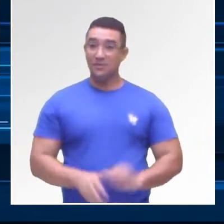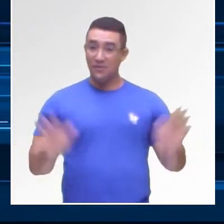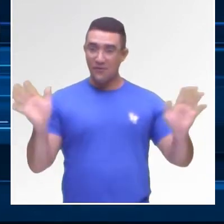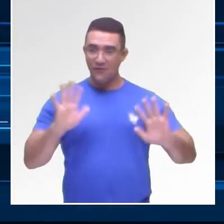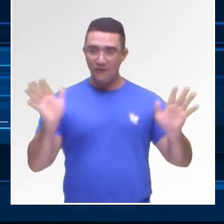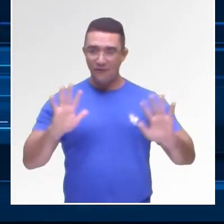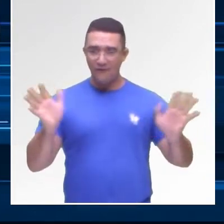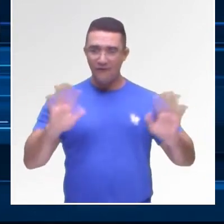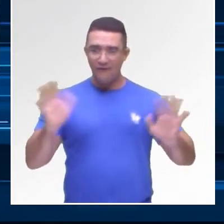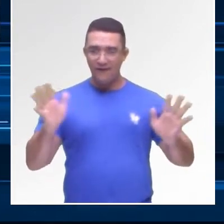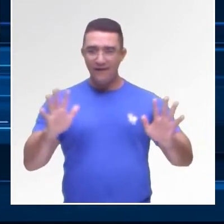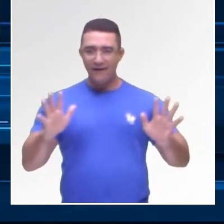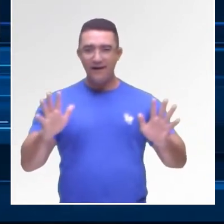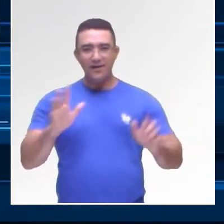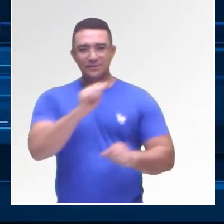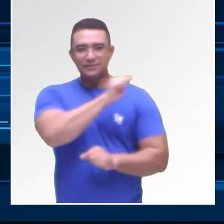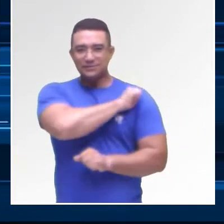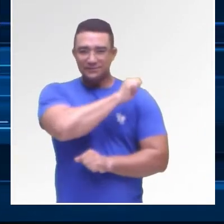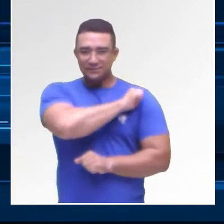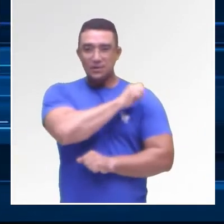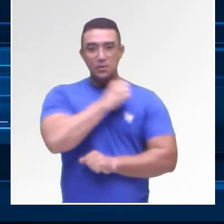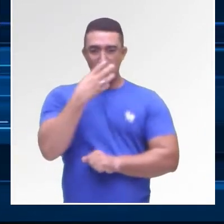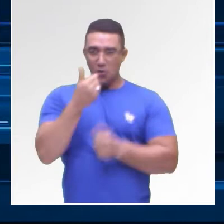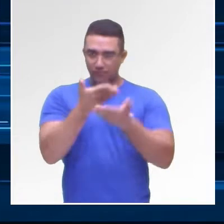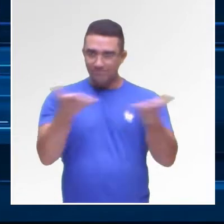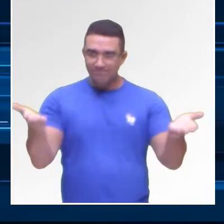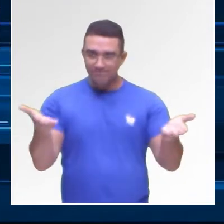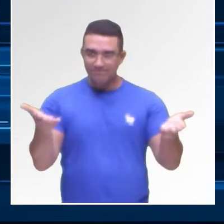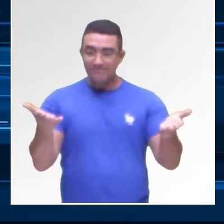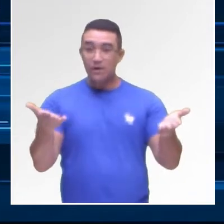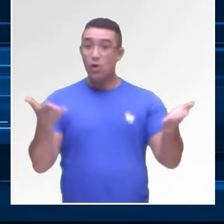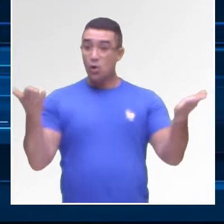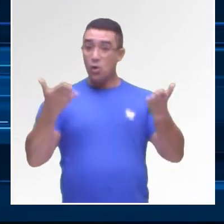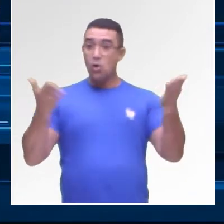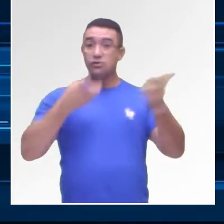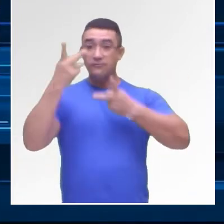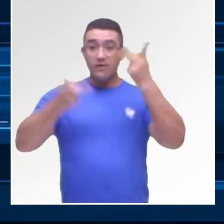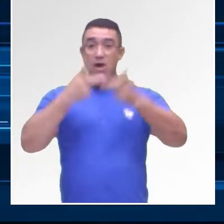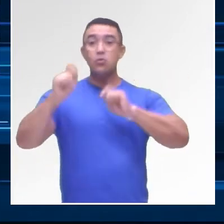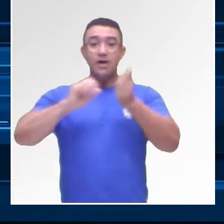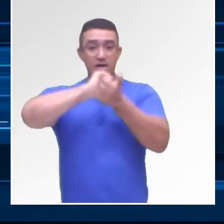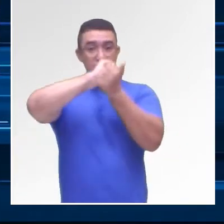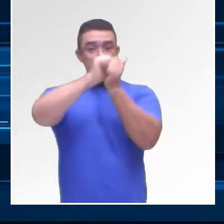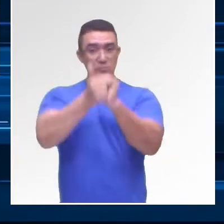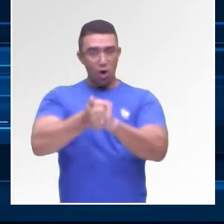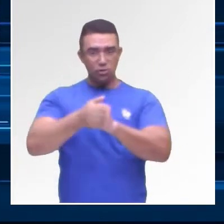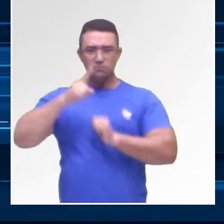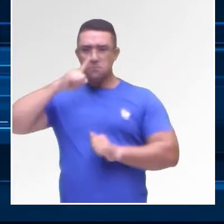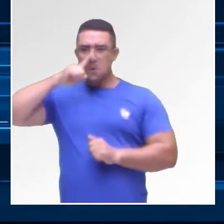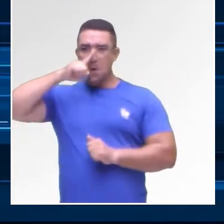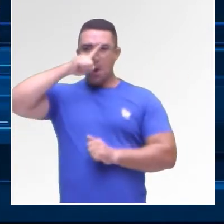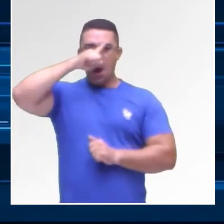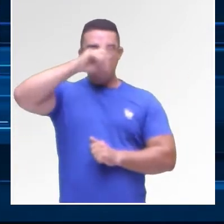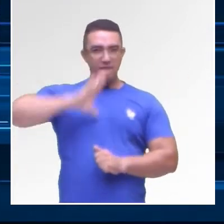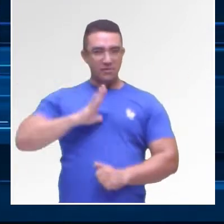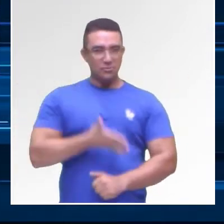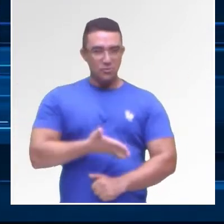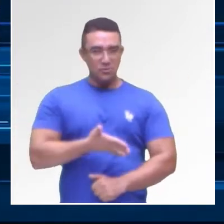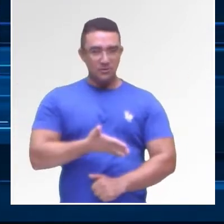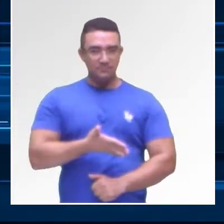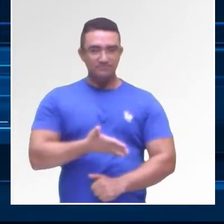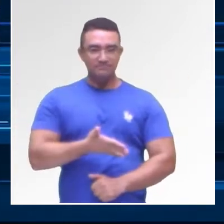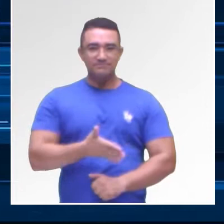Olá, turmas! Tudo bem com vocês? A gente vai falar de esportes de aventura. Então, o que